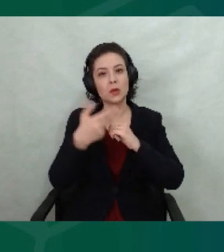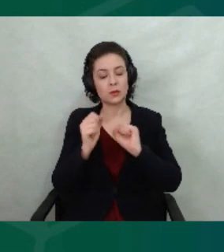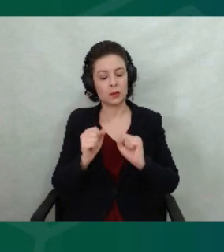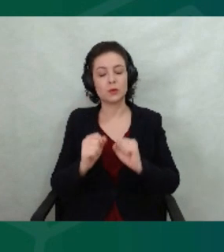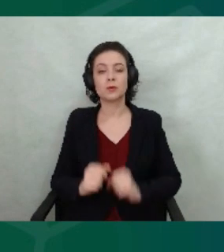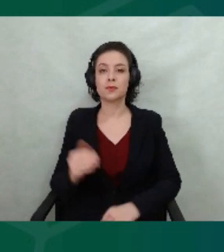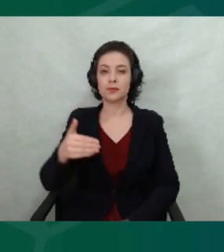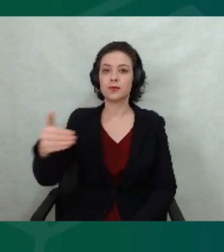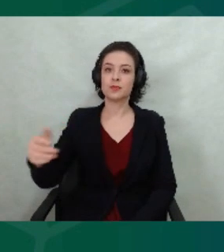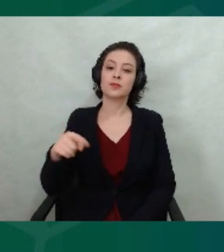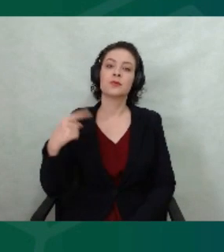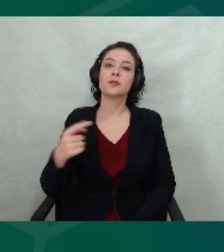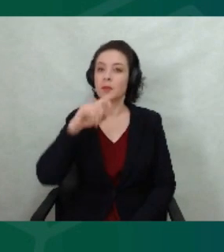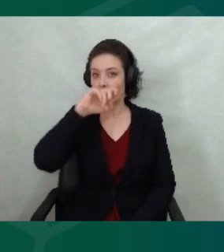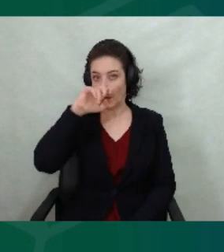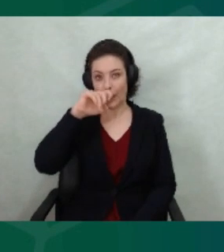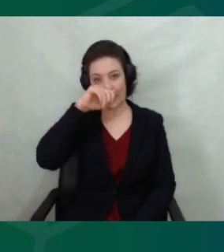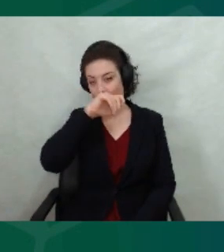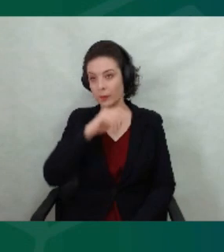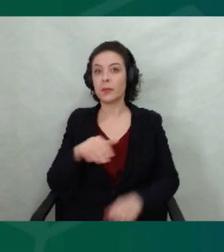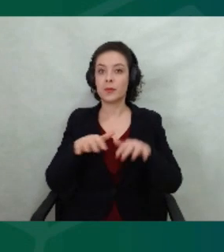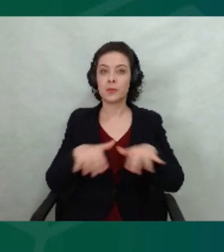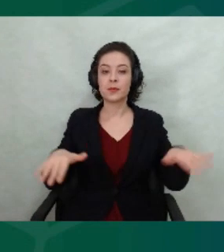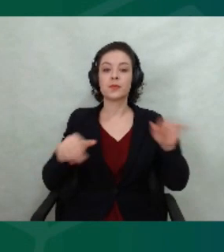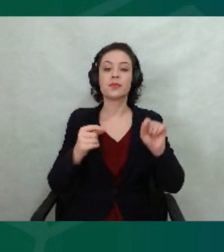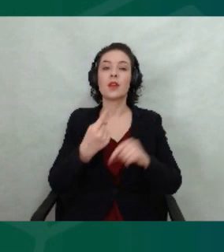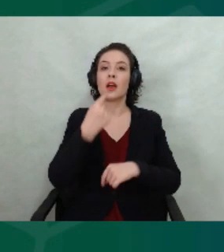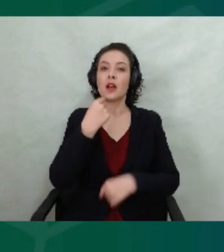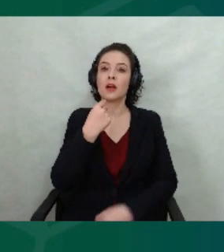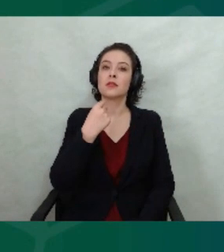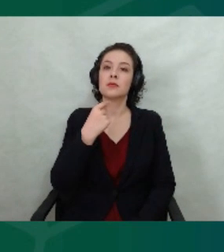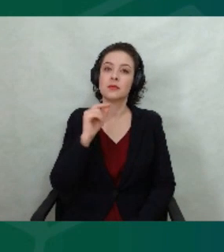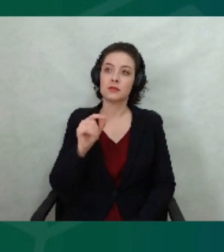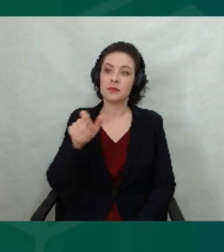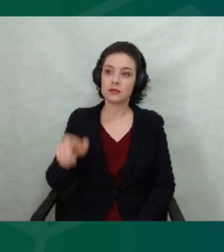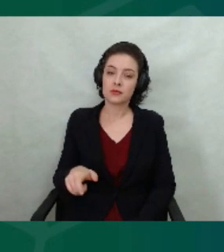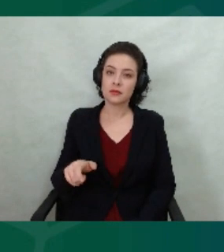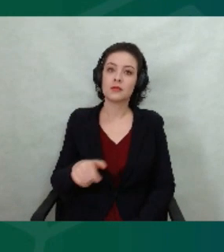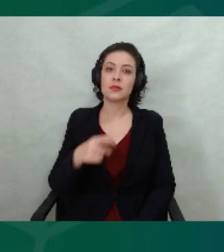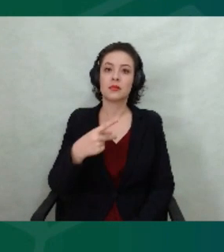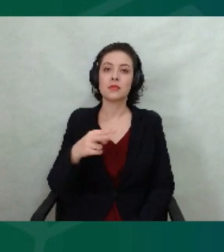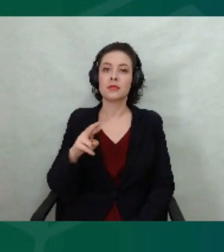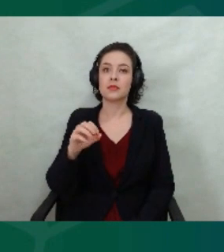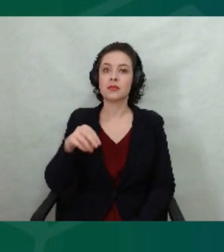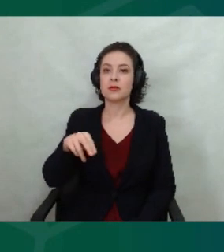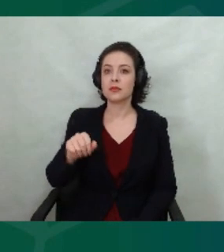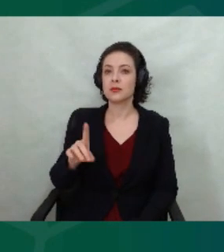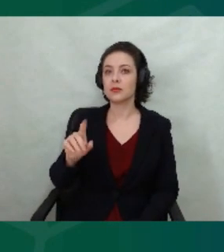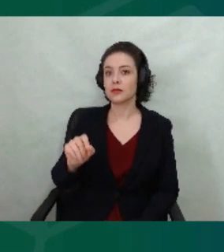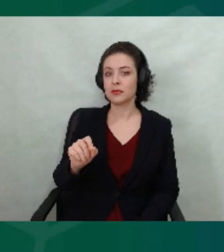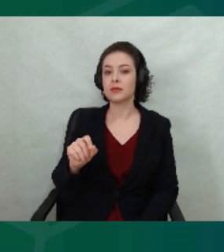Aqui, repercussões na cavidade oral, é um paciente que foi pronado, ou seja, ele pronado